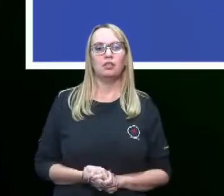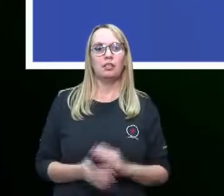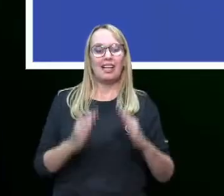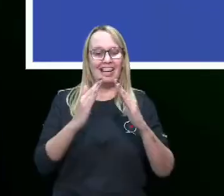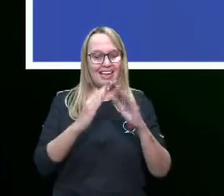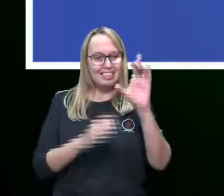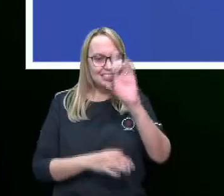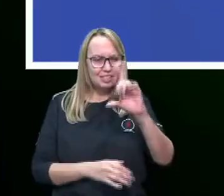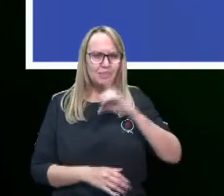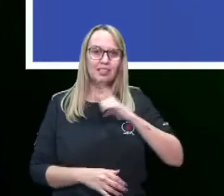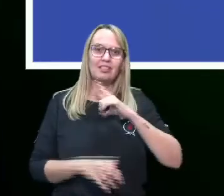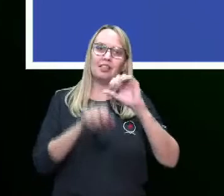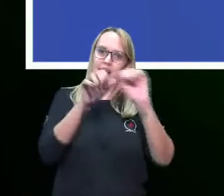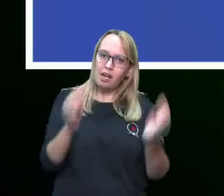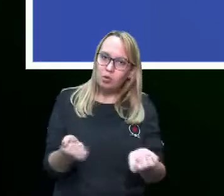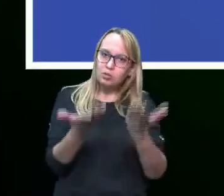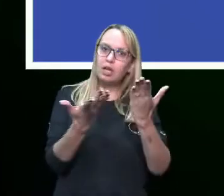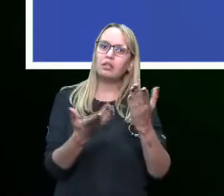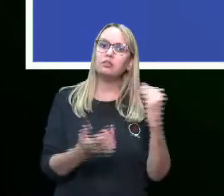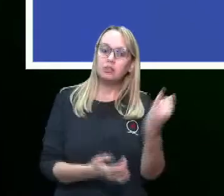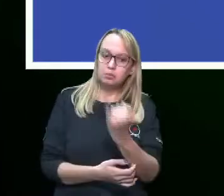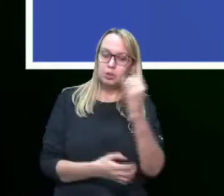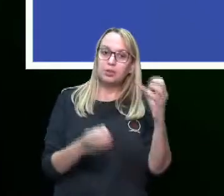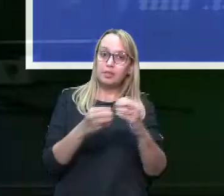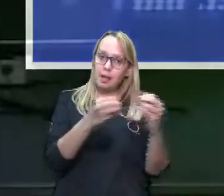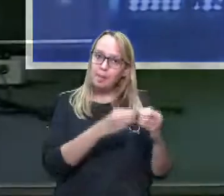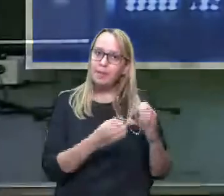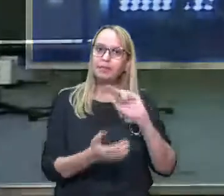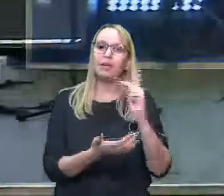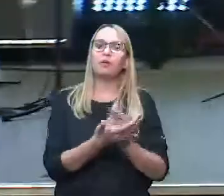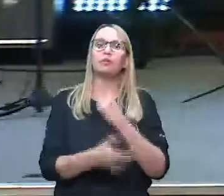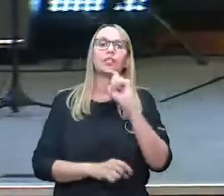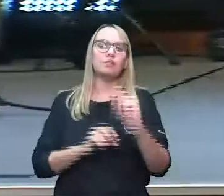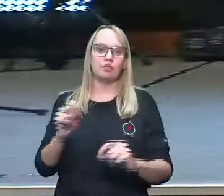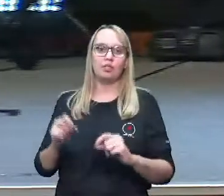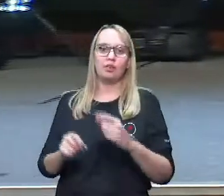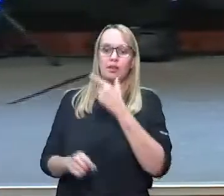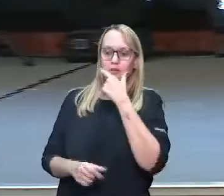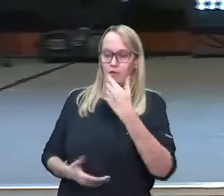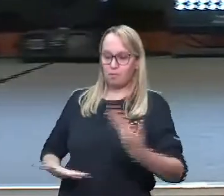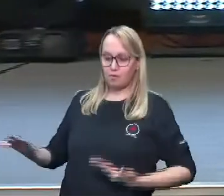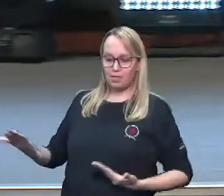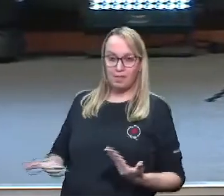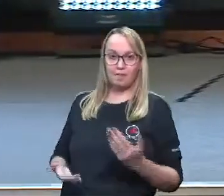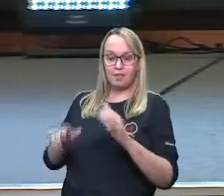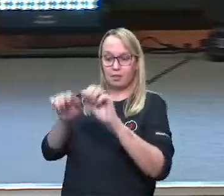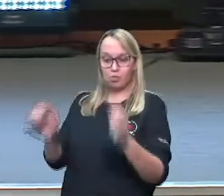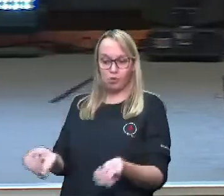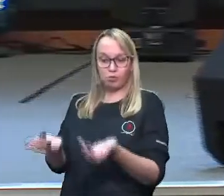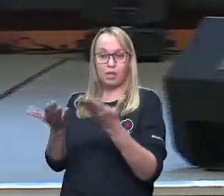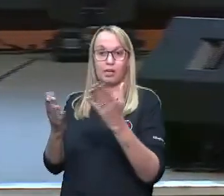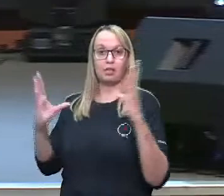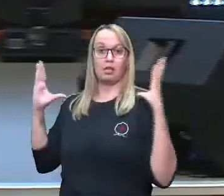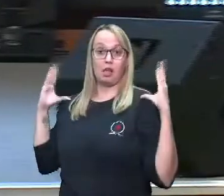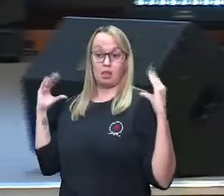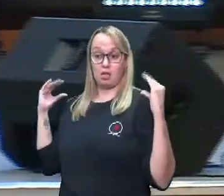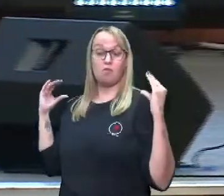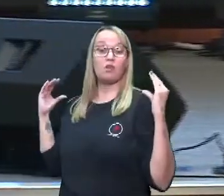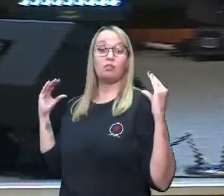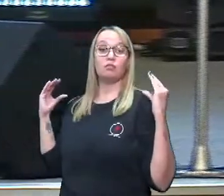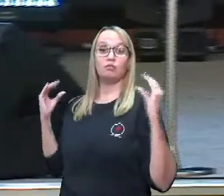de Deus tem um altar. Aí sabe o que acontece? Ele vai servir no altar, tem um anjo do lado. E o anjo diz